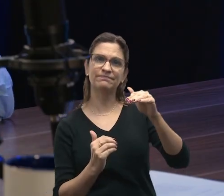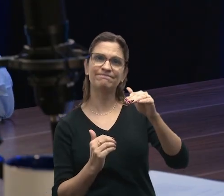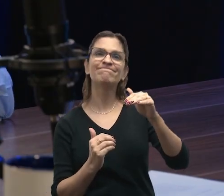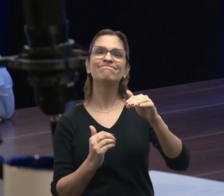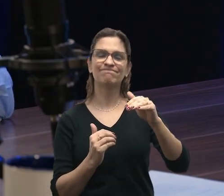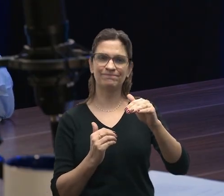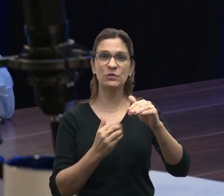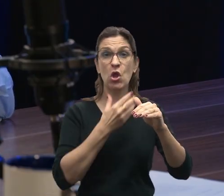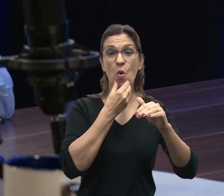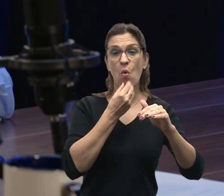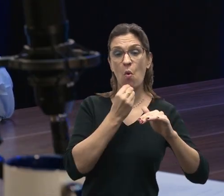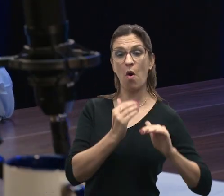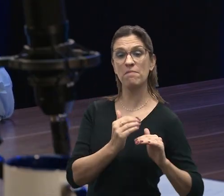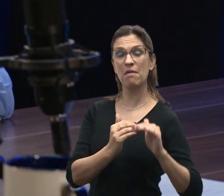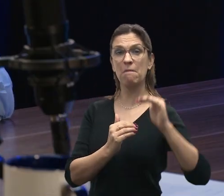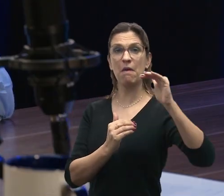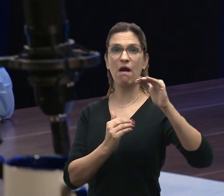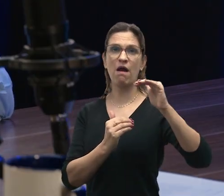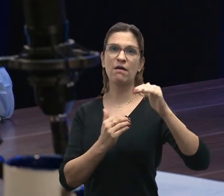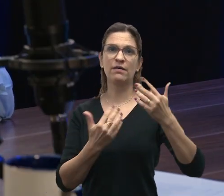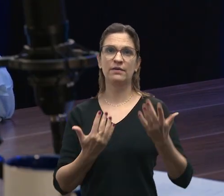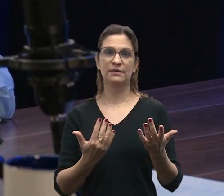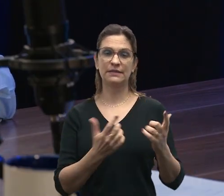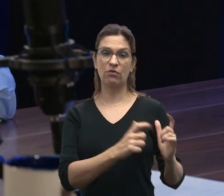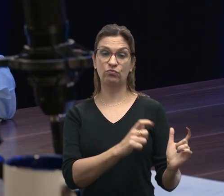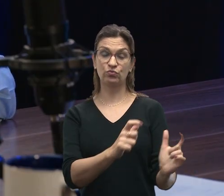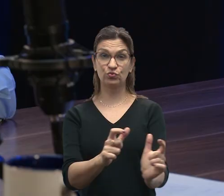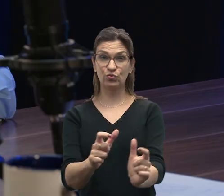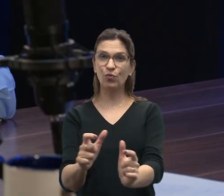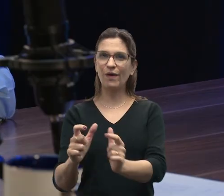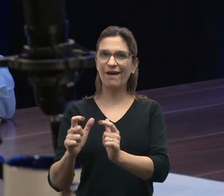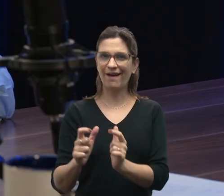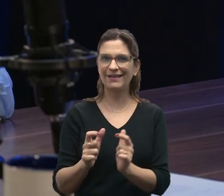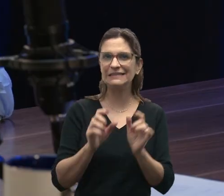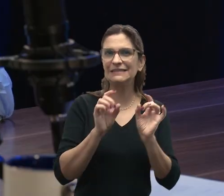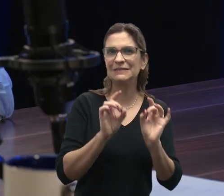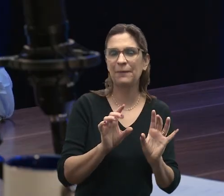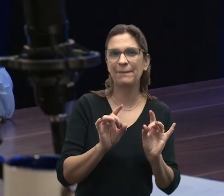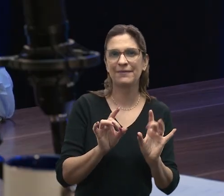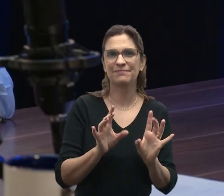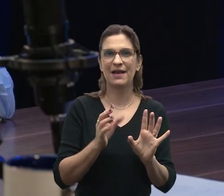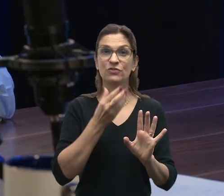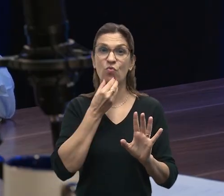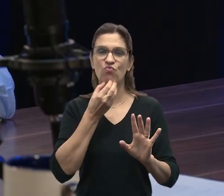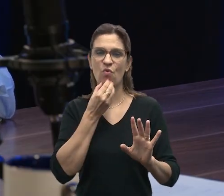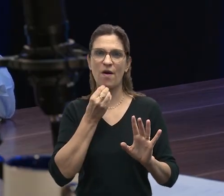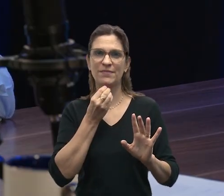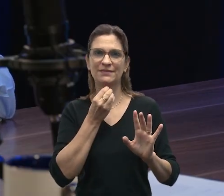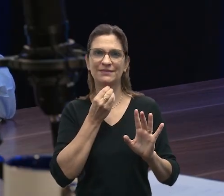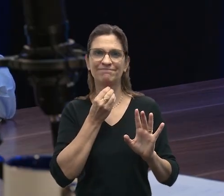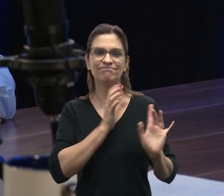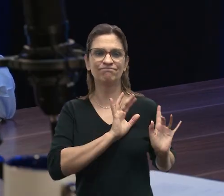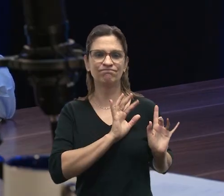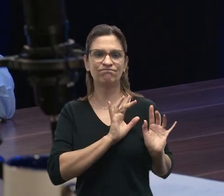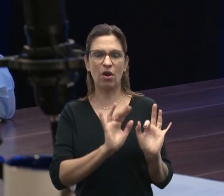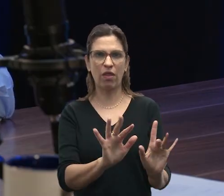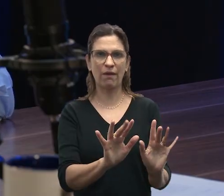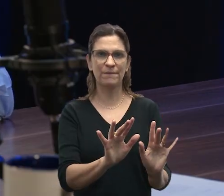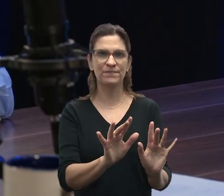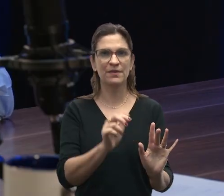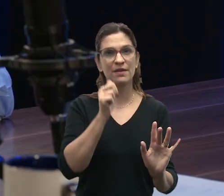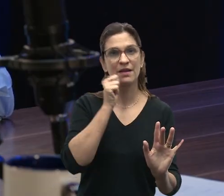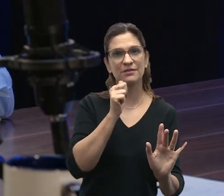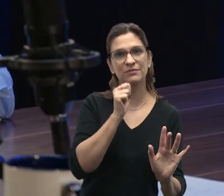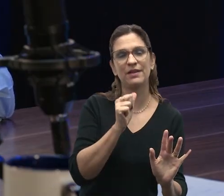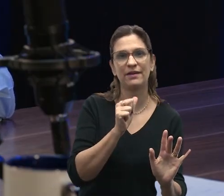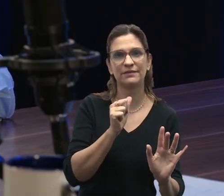das pessoas. Então, os espaços de privilégio são ocupados por homens, porque eles, assim,